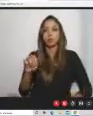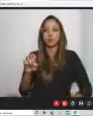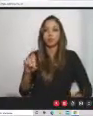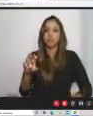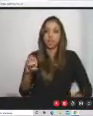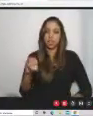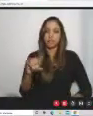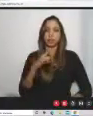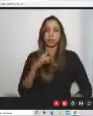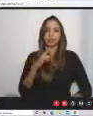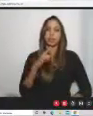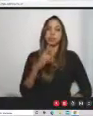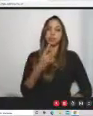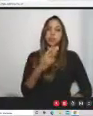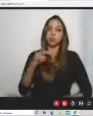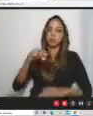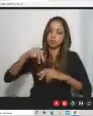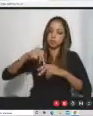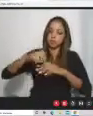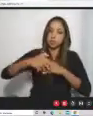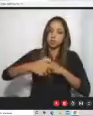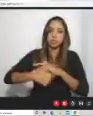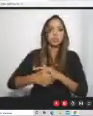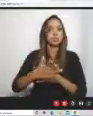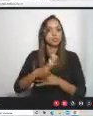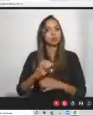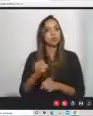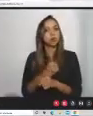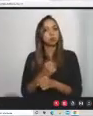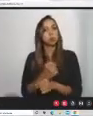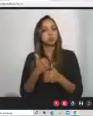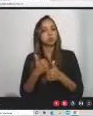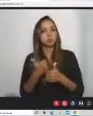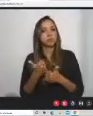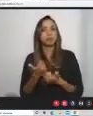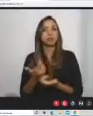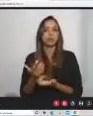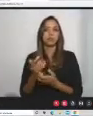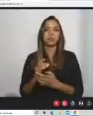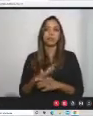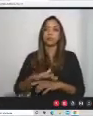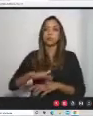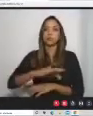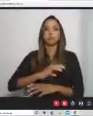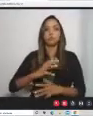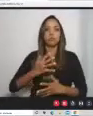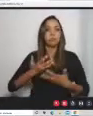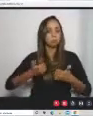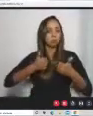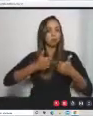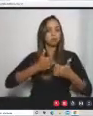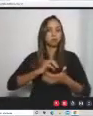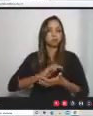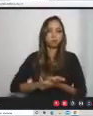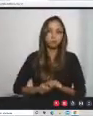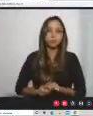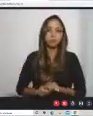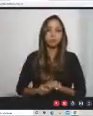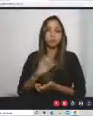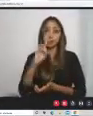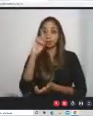obras bastante interessantes que deram, junto com o calçadão lá do litoral, deram uma vida muito bacana ali, uma sobrevida muito bacana, e que diariamente,